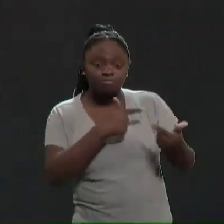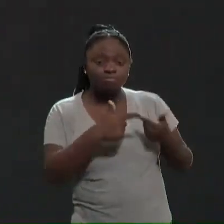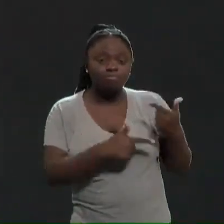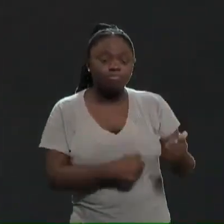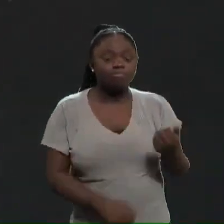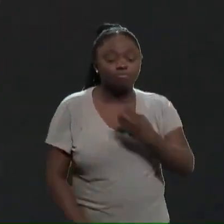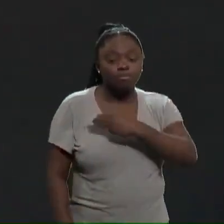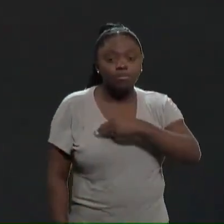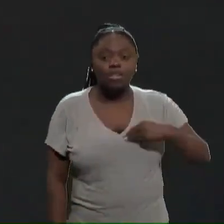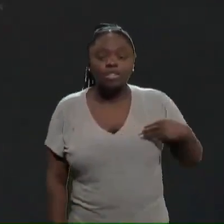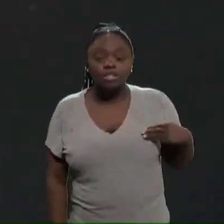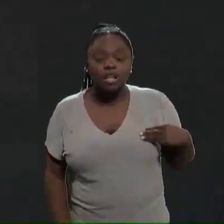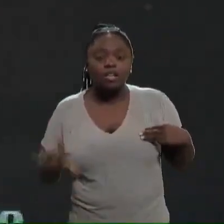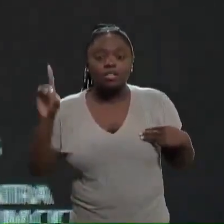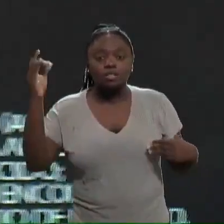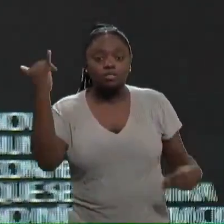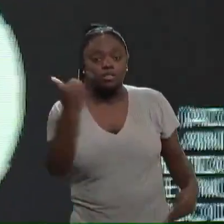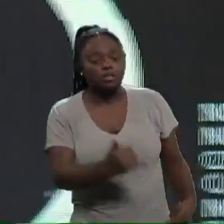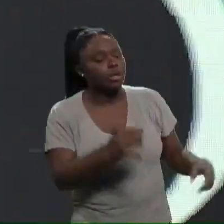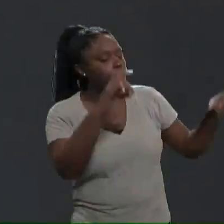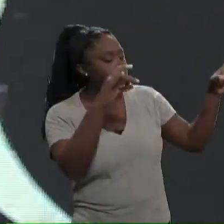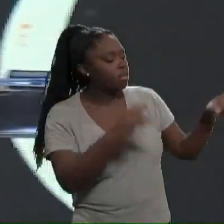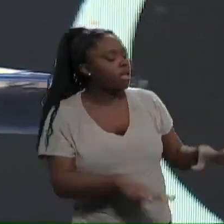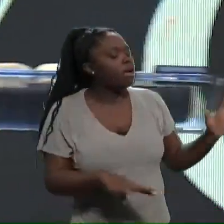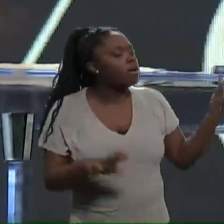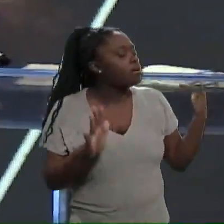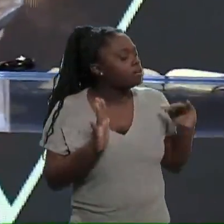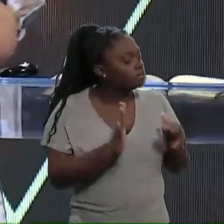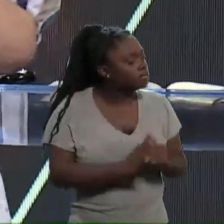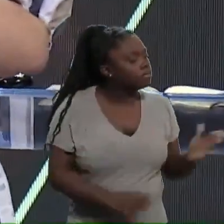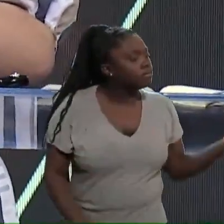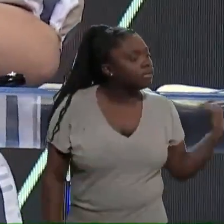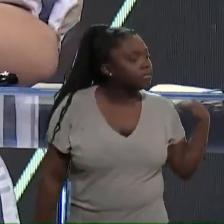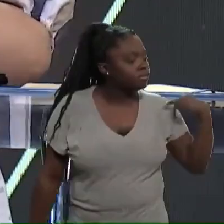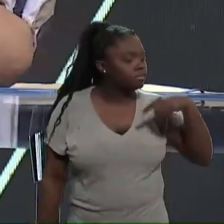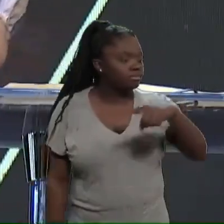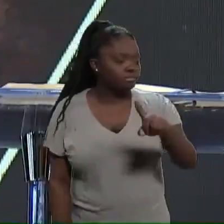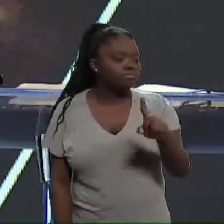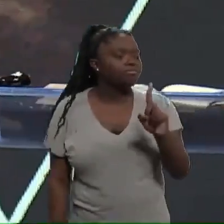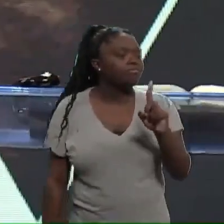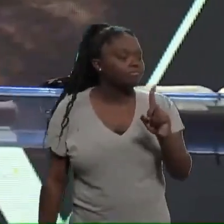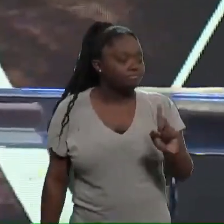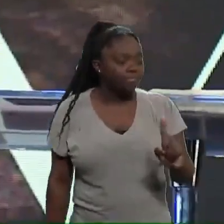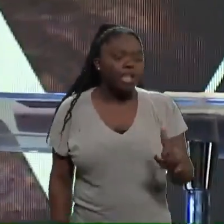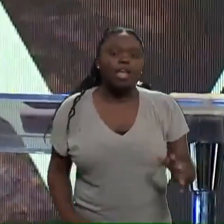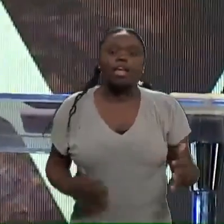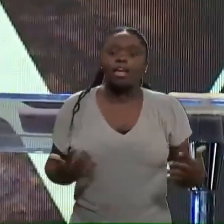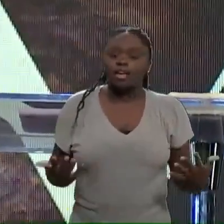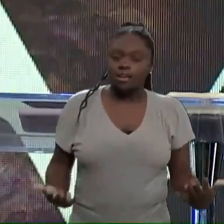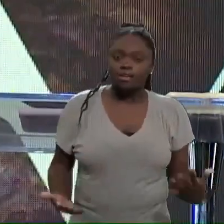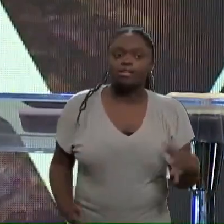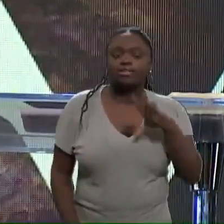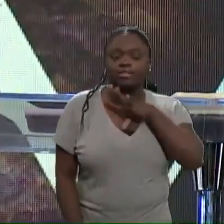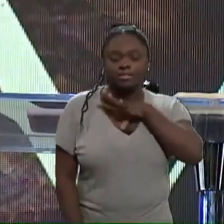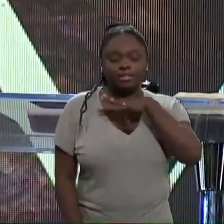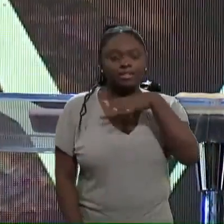momento no ministério. Deus simplesmente disse: larga tudo e vai. Aí é ousadia.